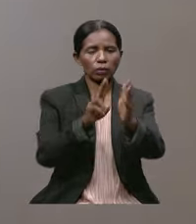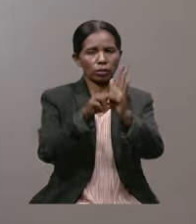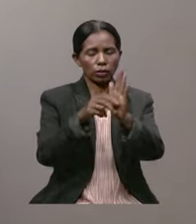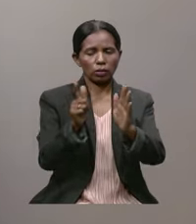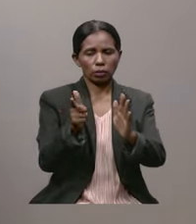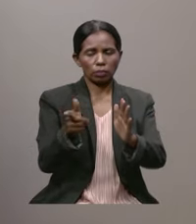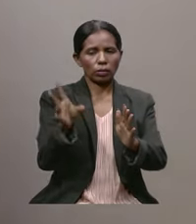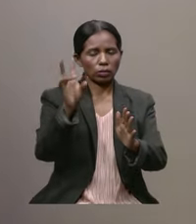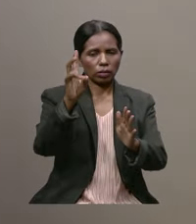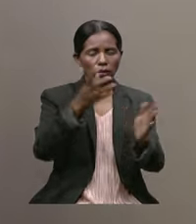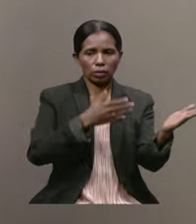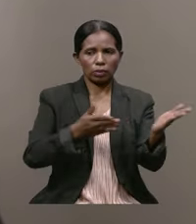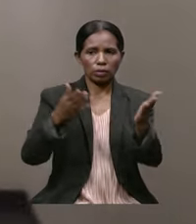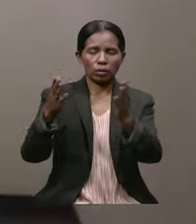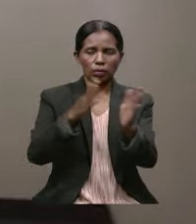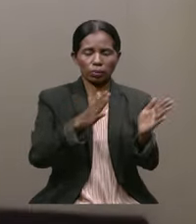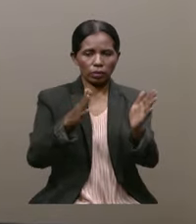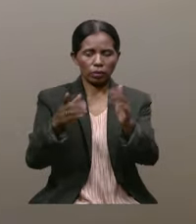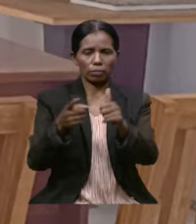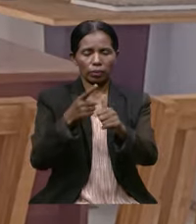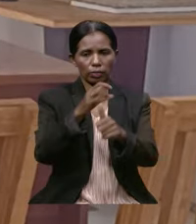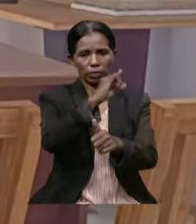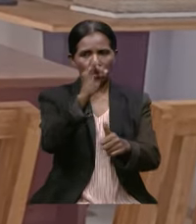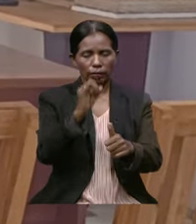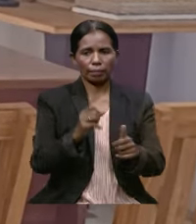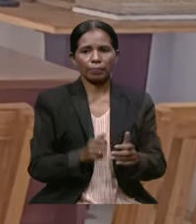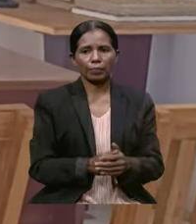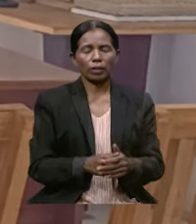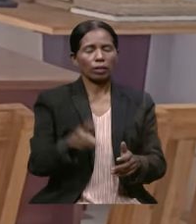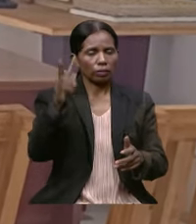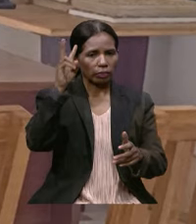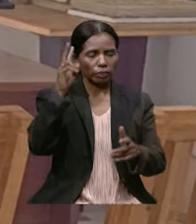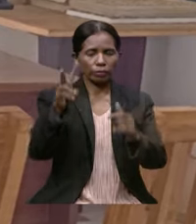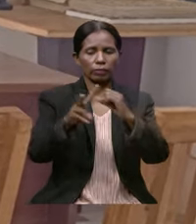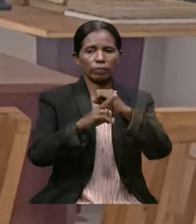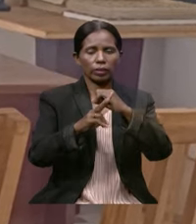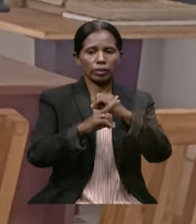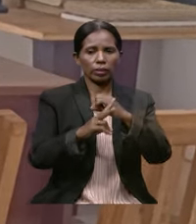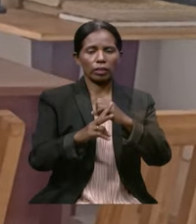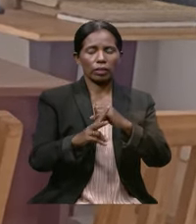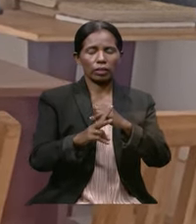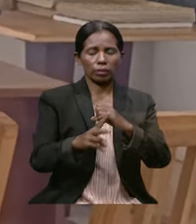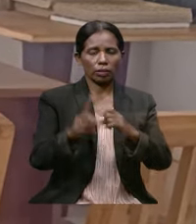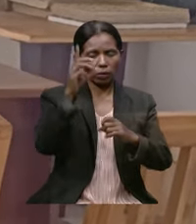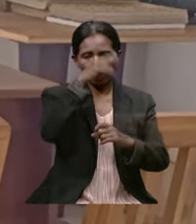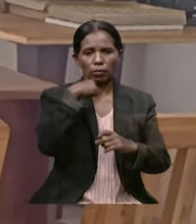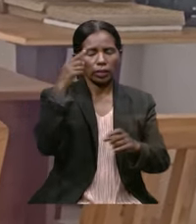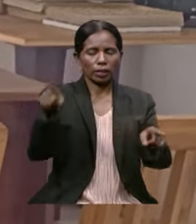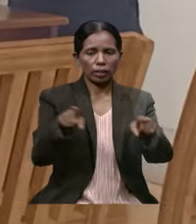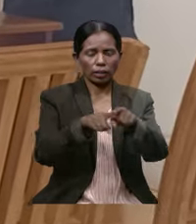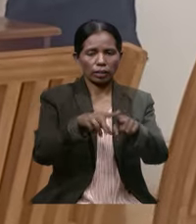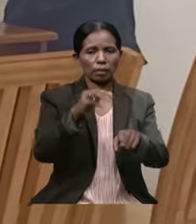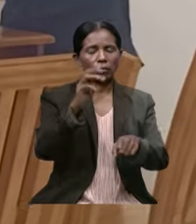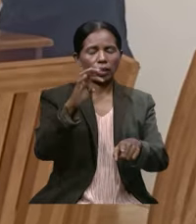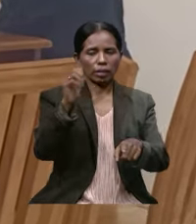resin rua, bolok submete ba prosesu primeiro interrogatorio. Antes ne, vítima ne be o inhanesan ho kantora Maria Vitória, ho inisial